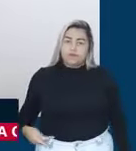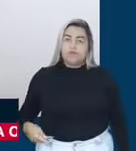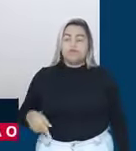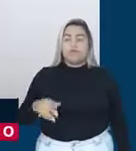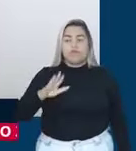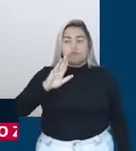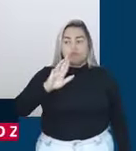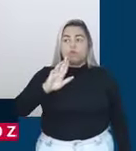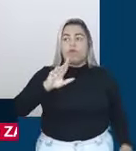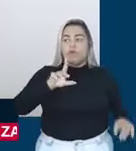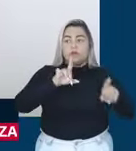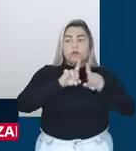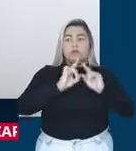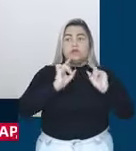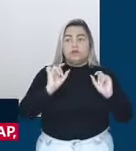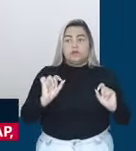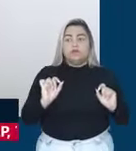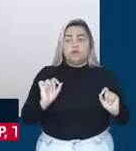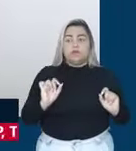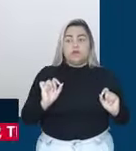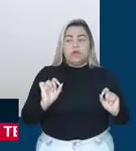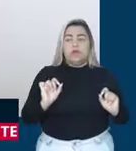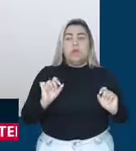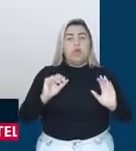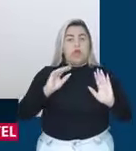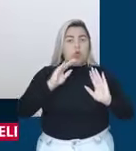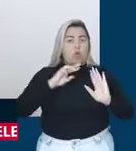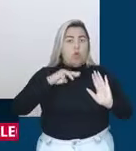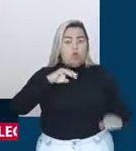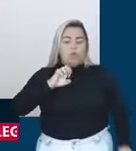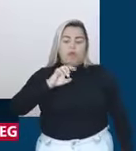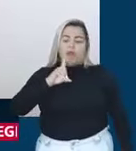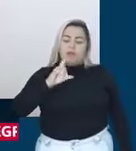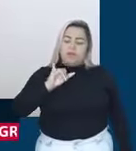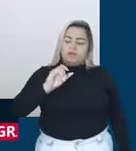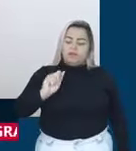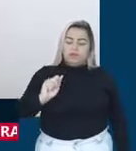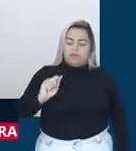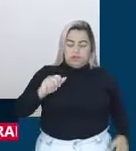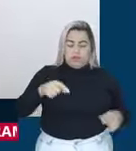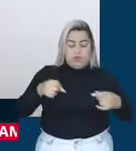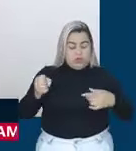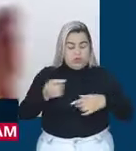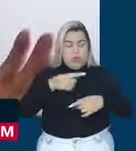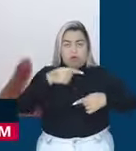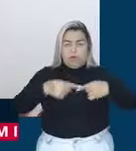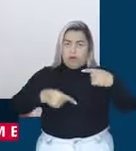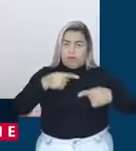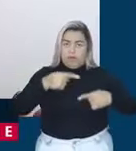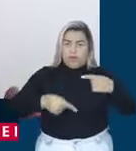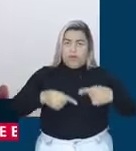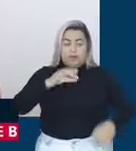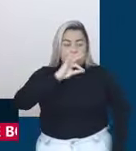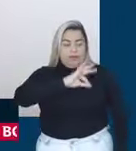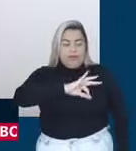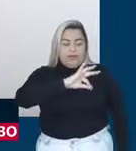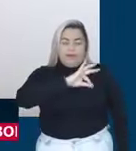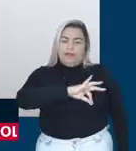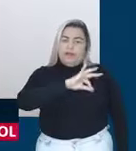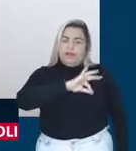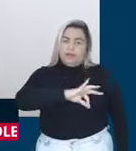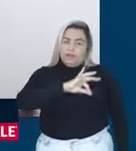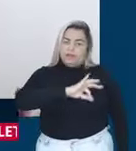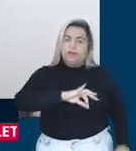garantiu, virá talvez numa medida provisória a nova política de salário mínimo, que não é nenhuma novidade para o Congresso, é